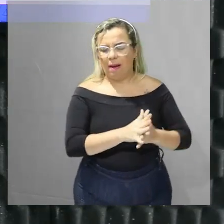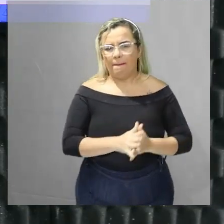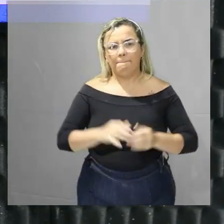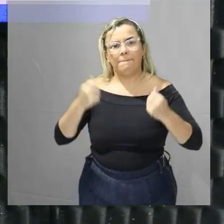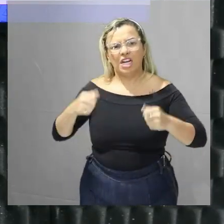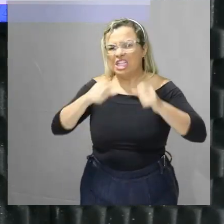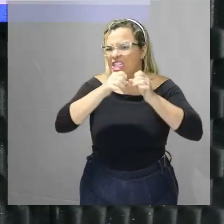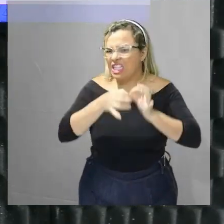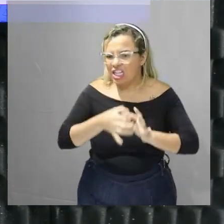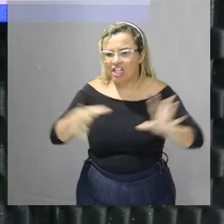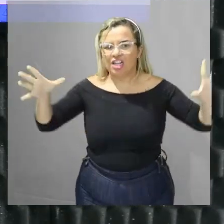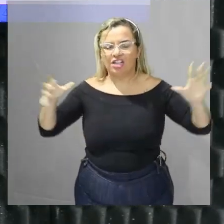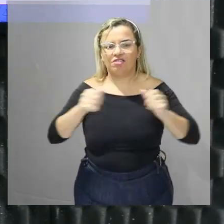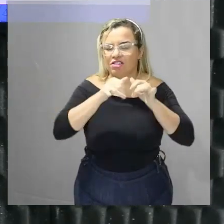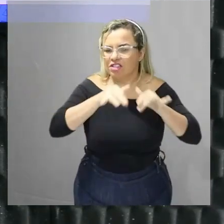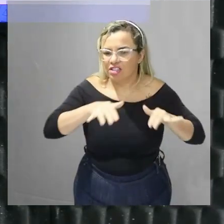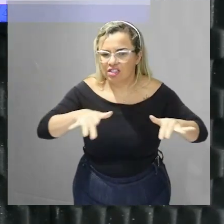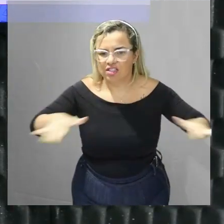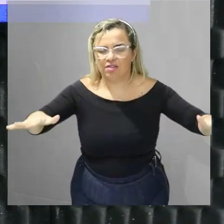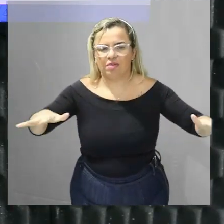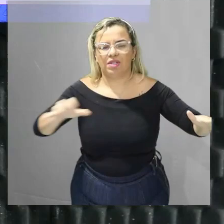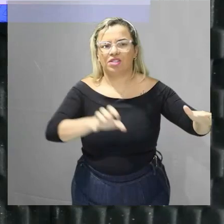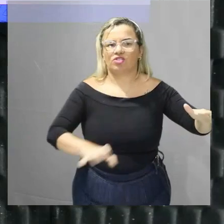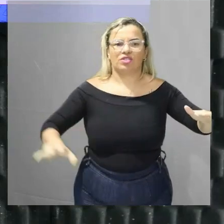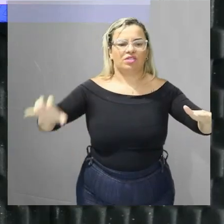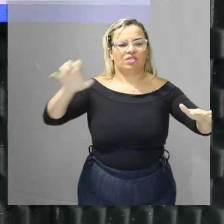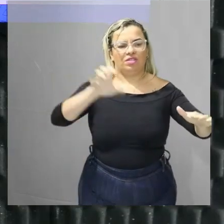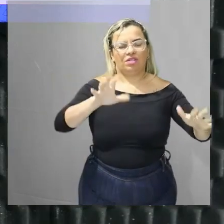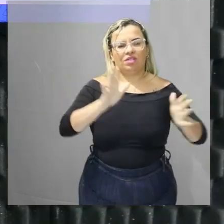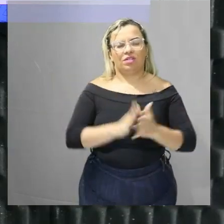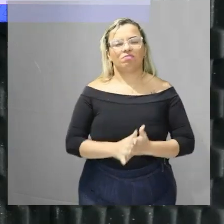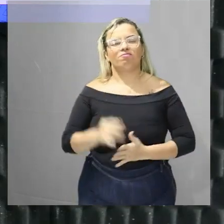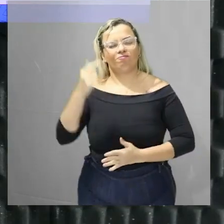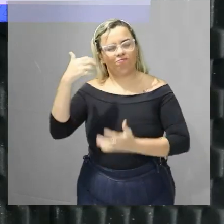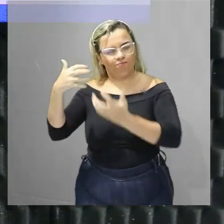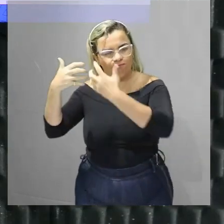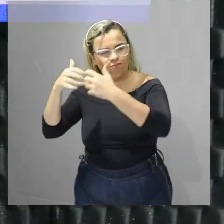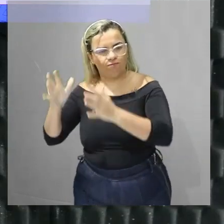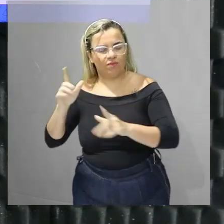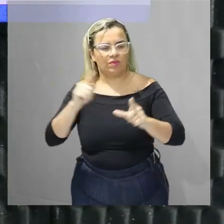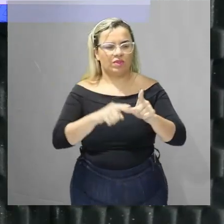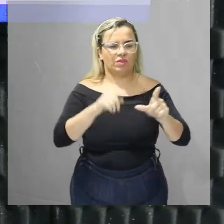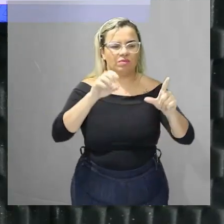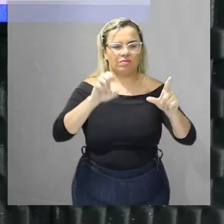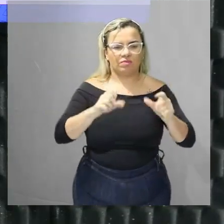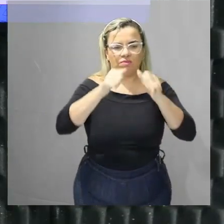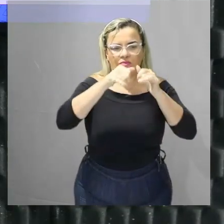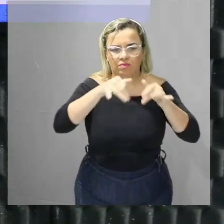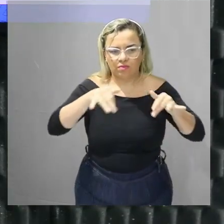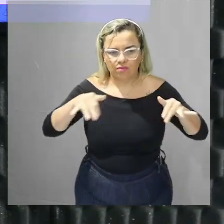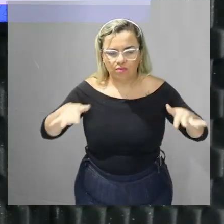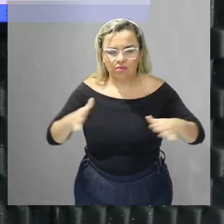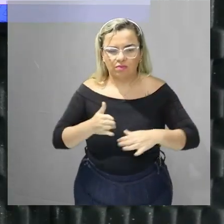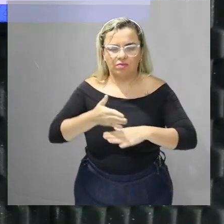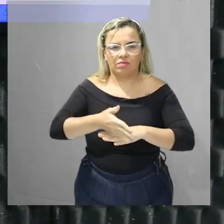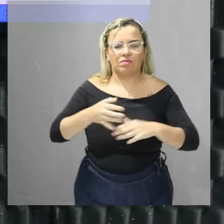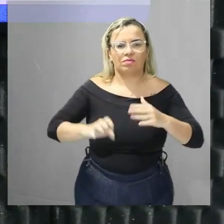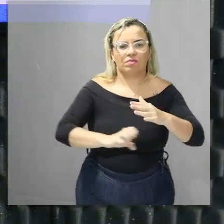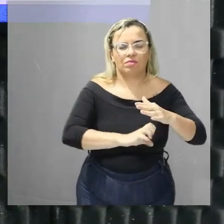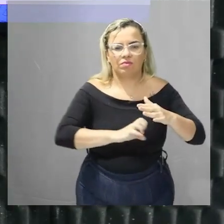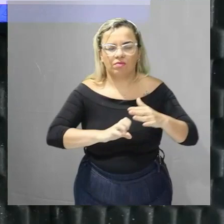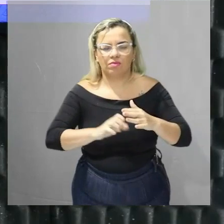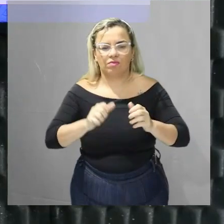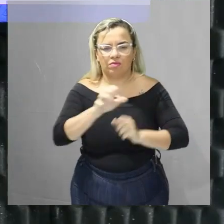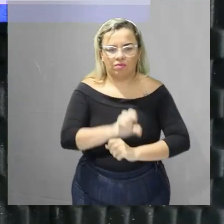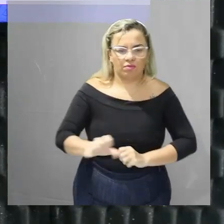se expandir, galera. Então, por lógica, o texto ele vai marcar o quê? Ampliação da participação empresarial, que vai buscar o